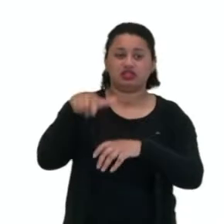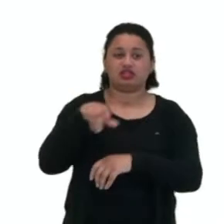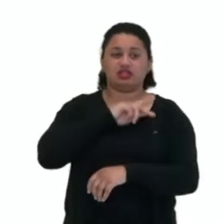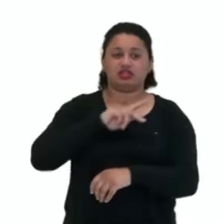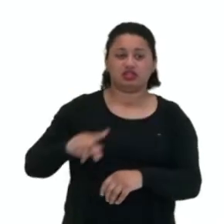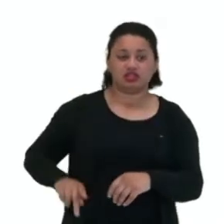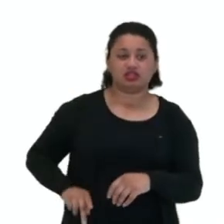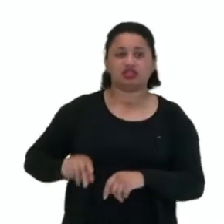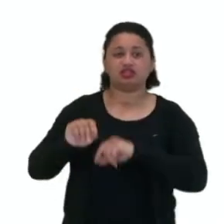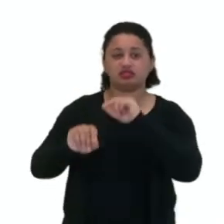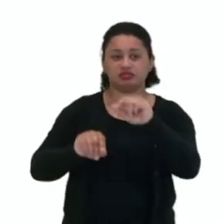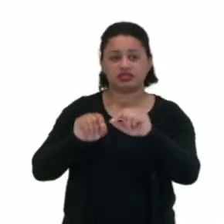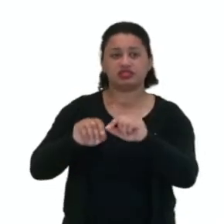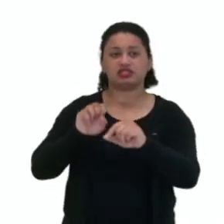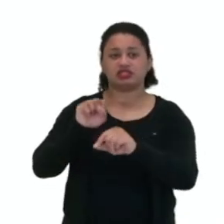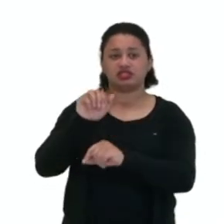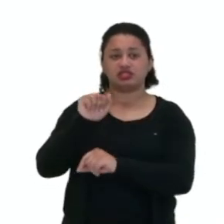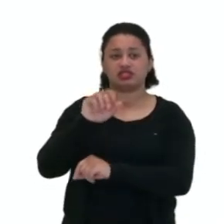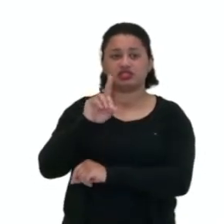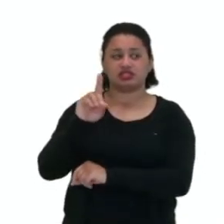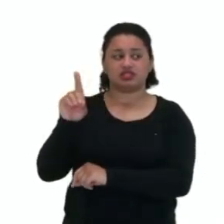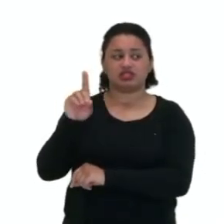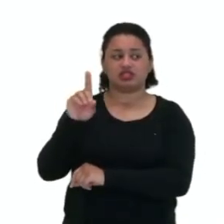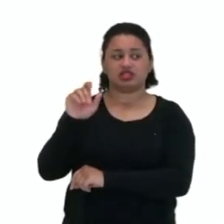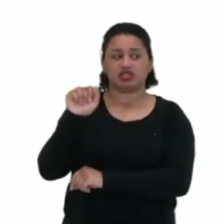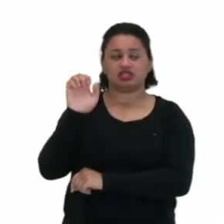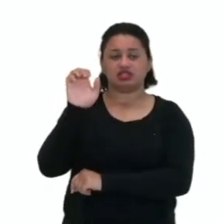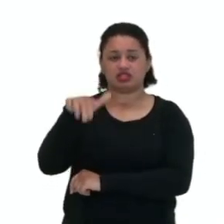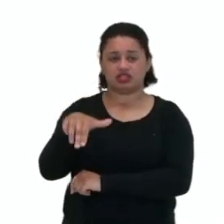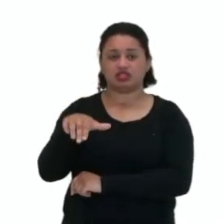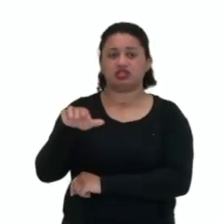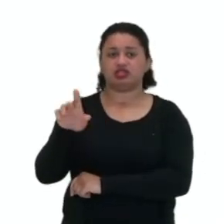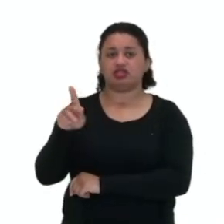presidente Saddam Hussein liderança